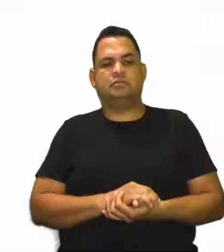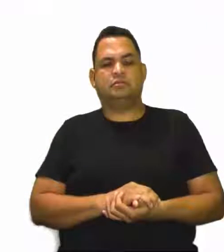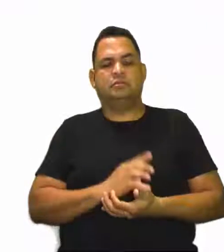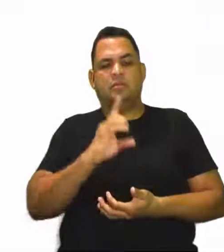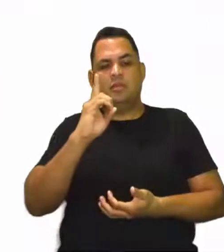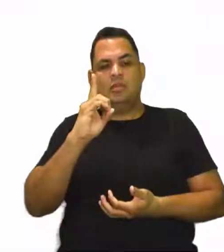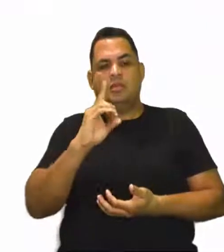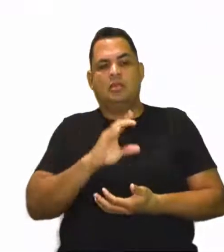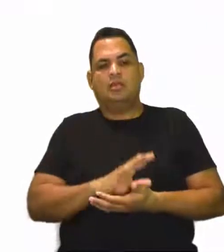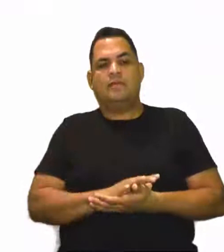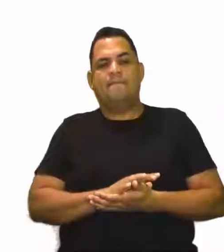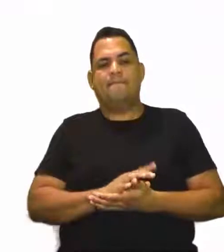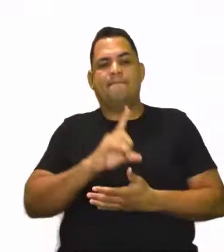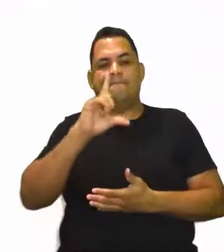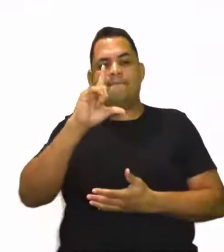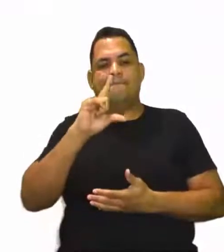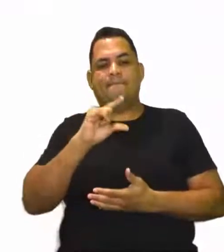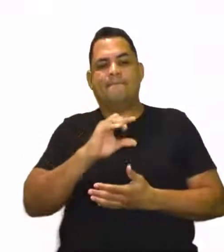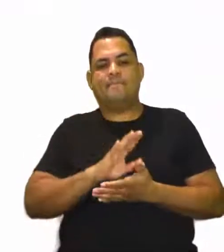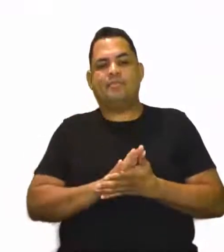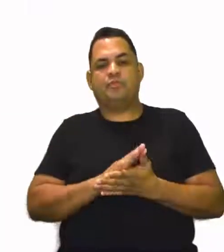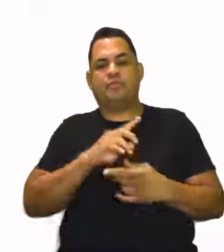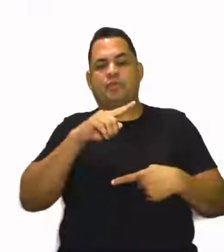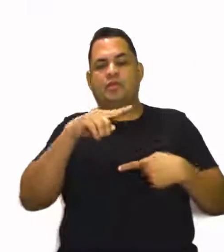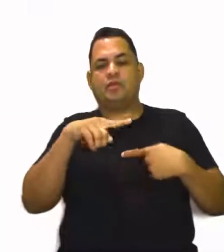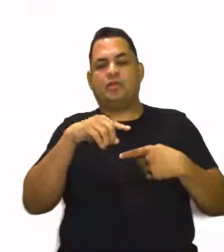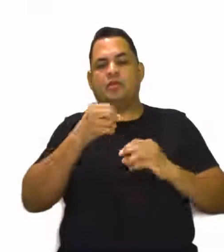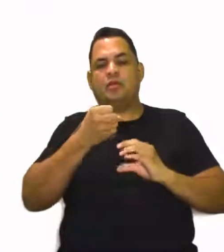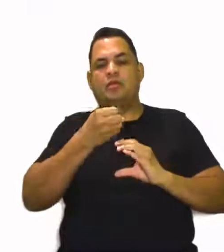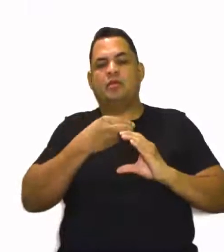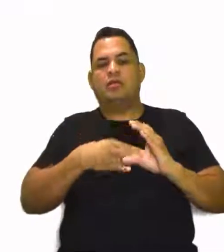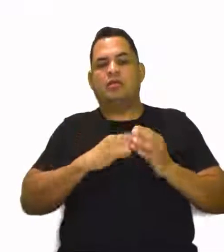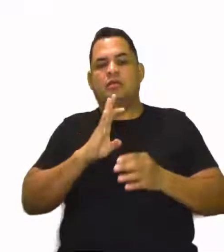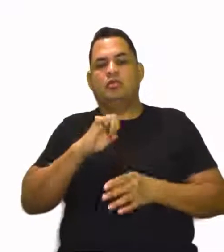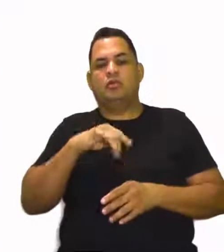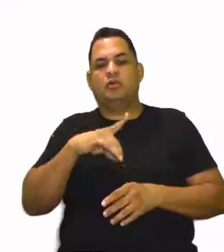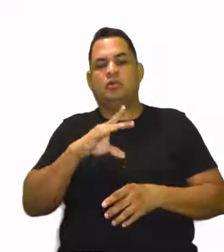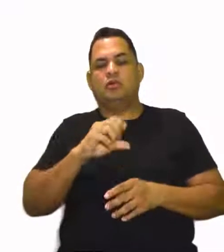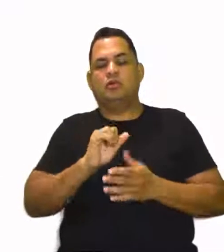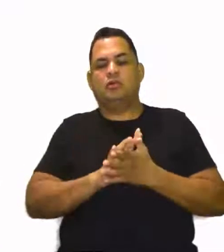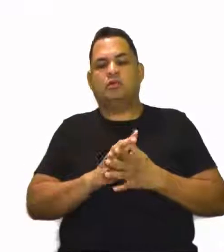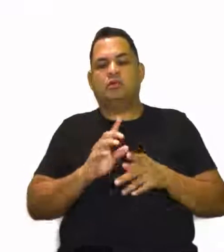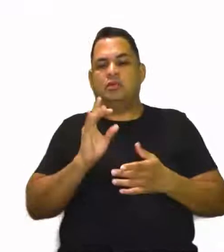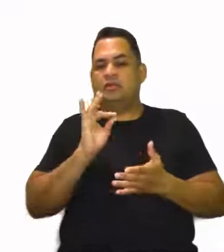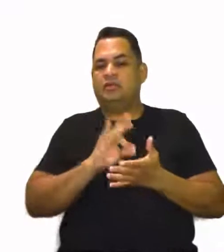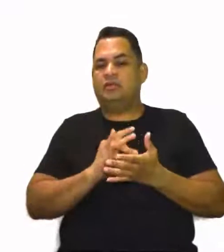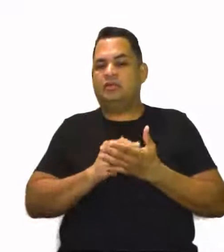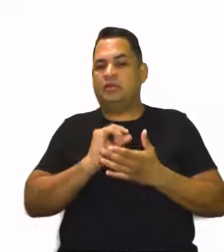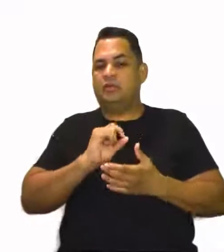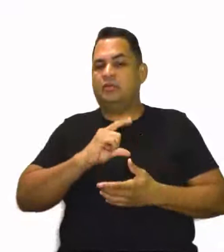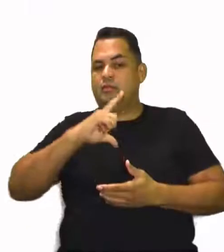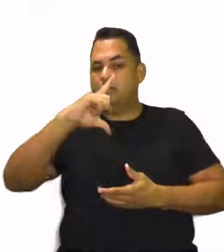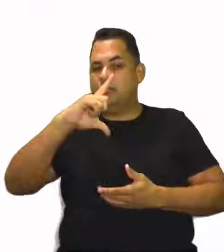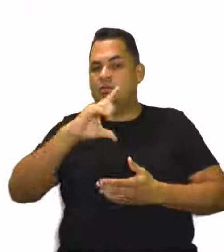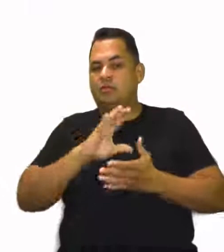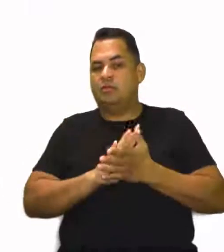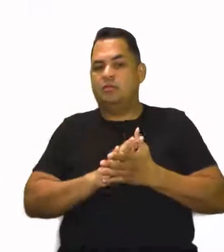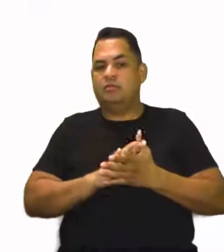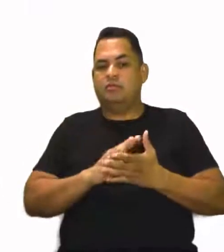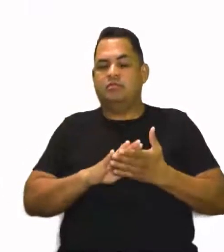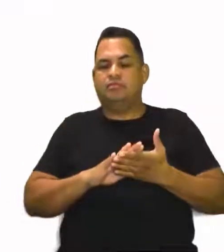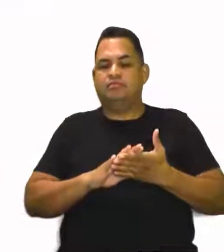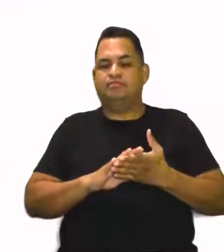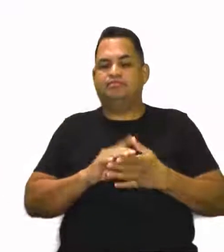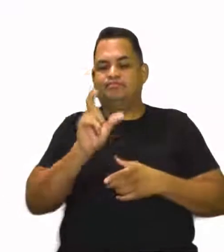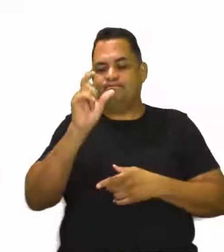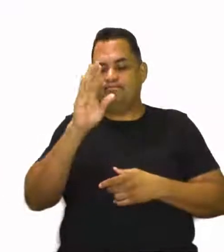a D está dizendo que diminui a função imunitária. E, na verdade, ele vai aumentar essa função, principalmente em